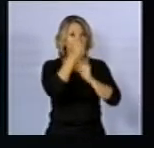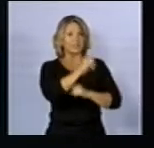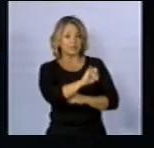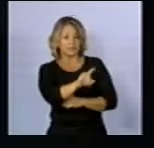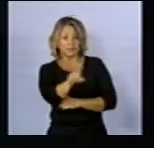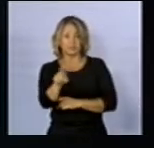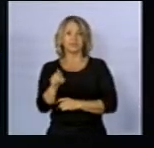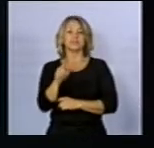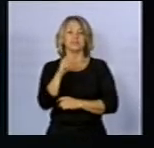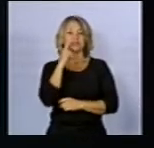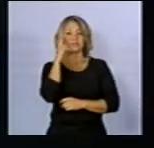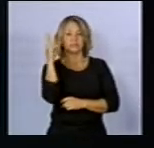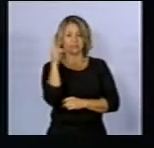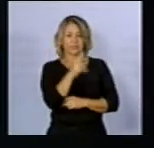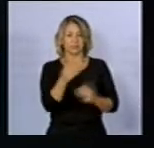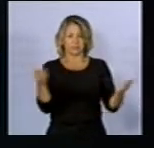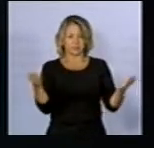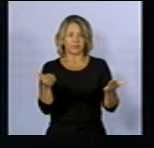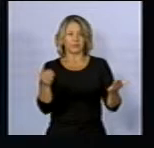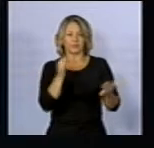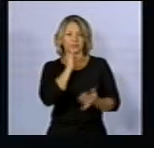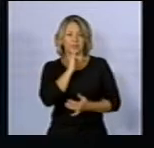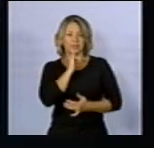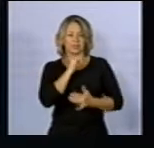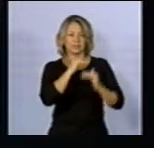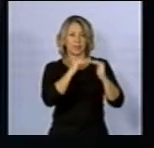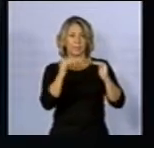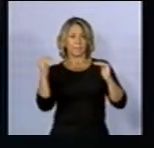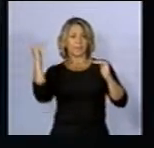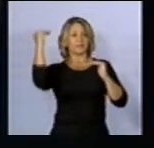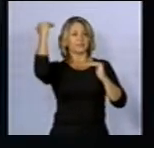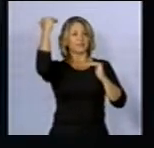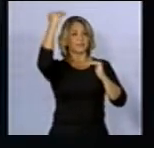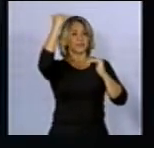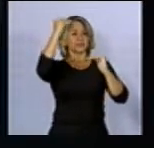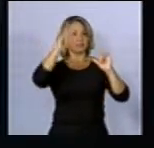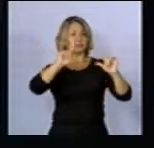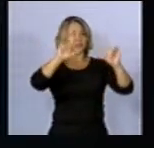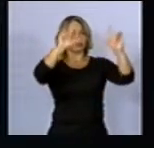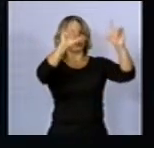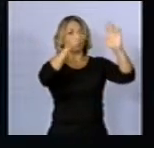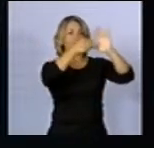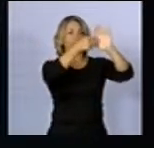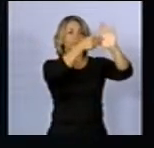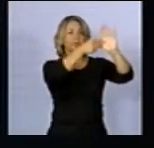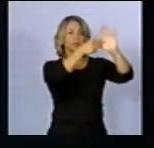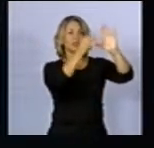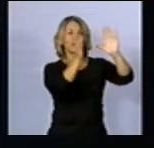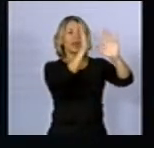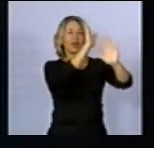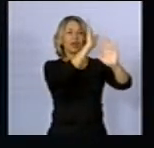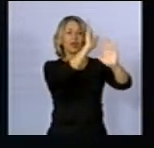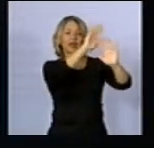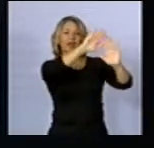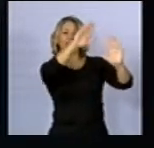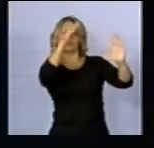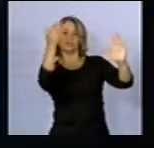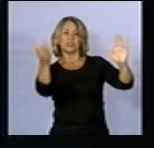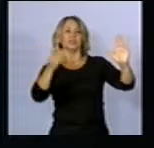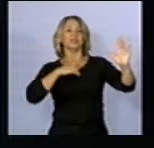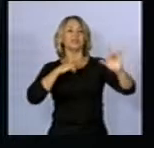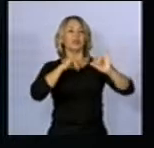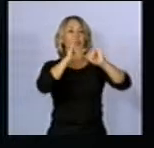Se os senhores olharem na parte superior da figura, à direita, existe um cabeamento, que são os